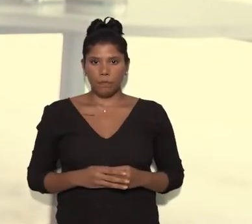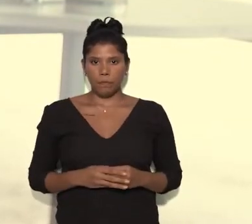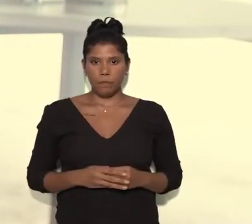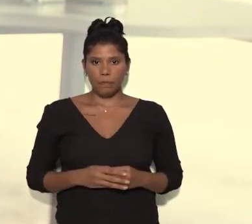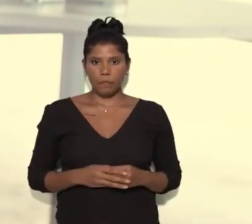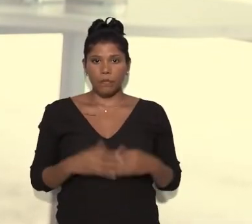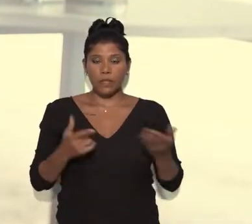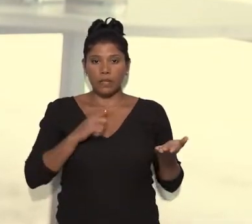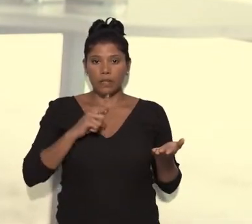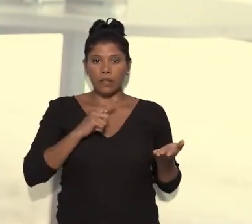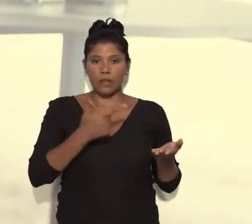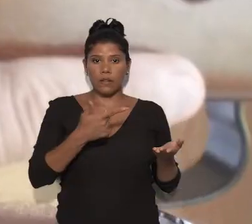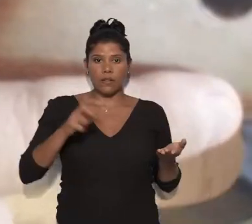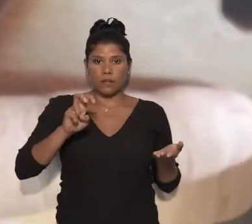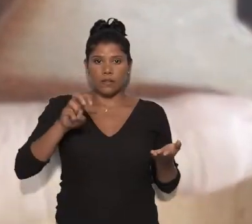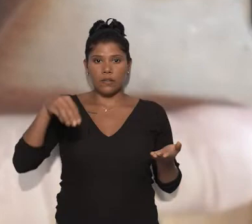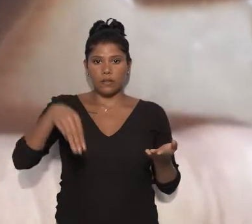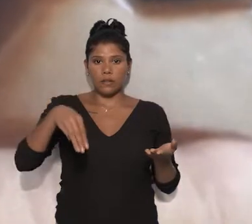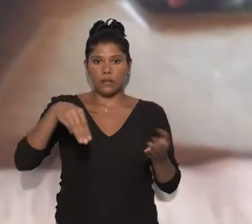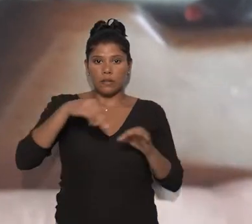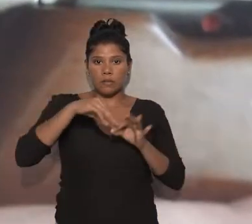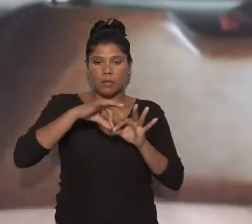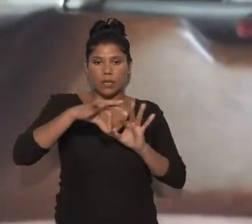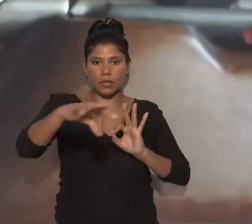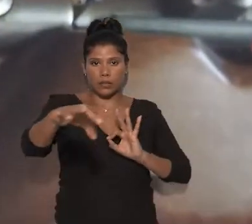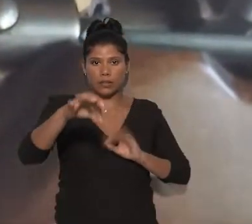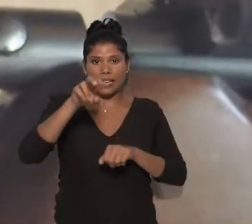25 metros sentado e apoiado.